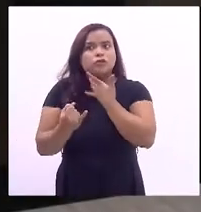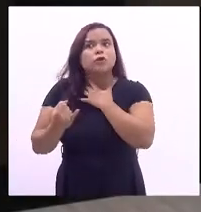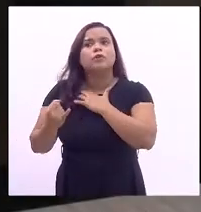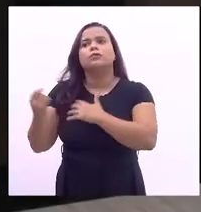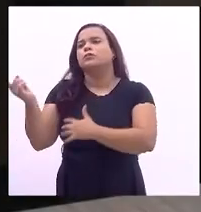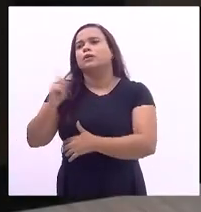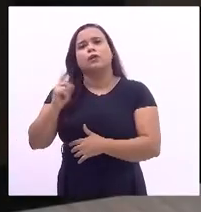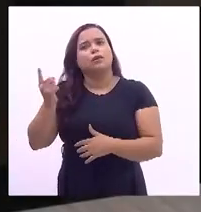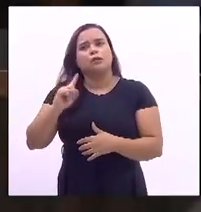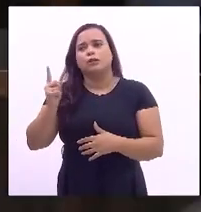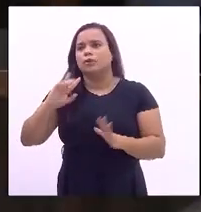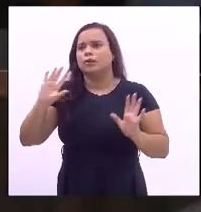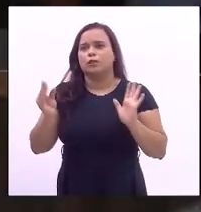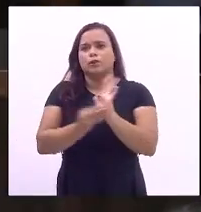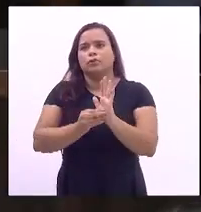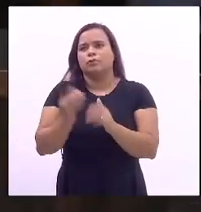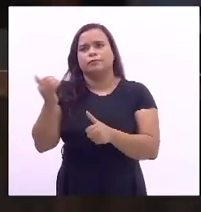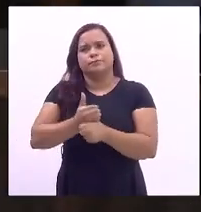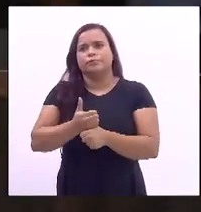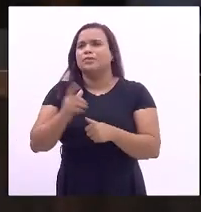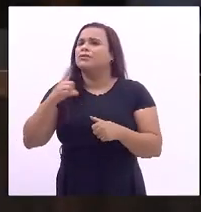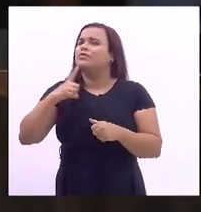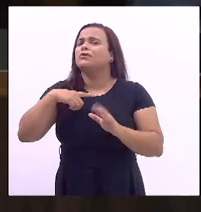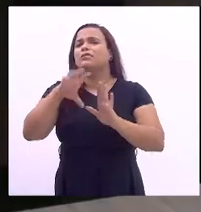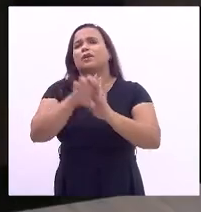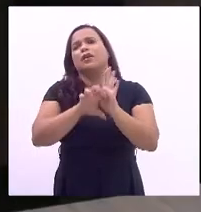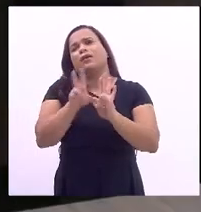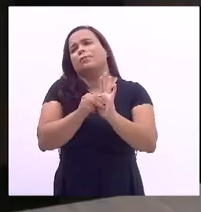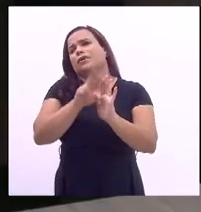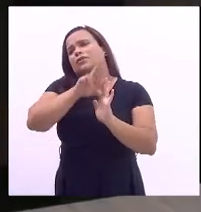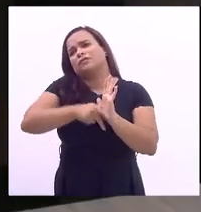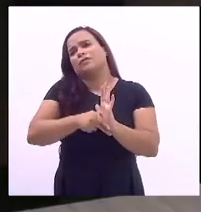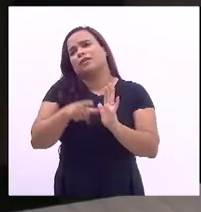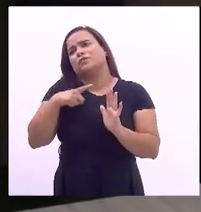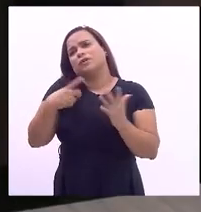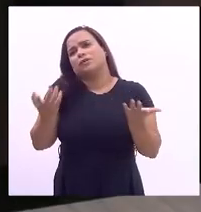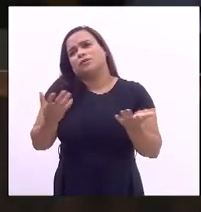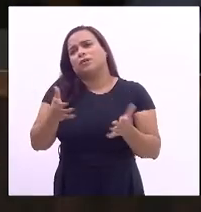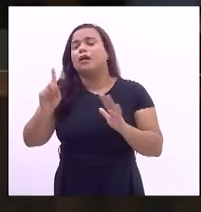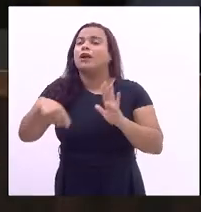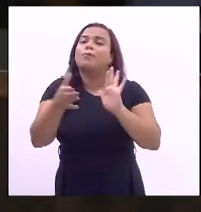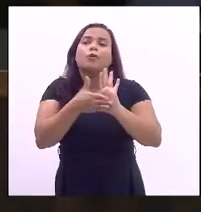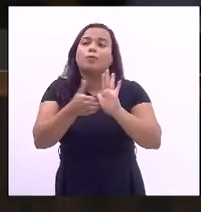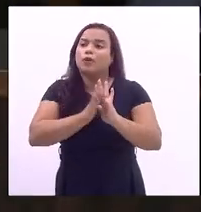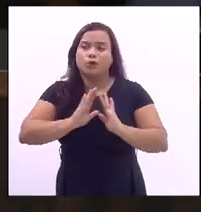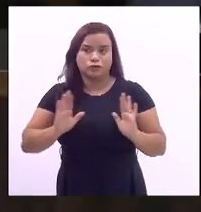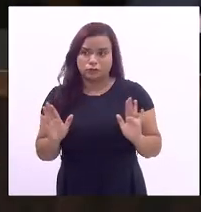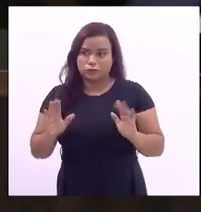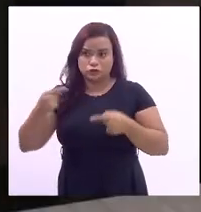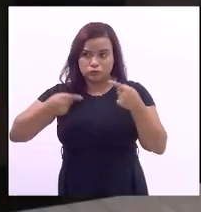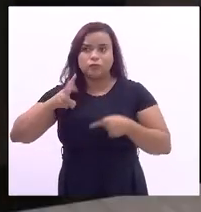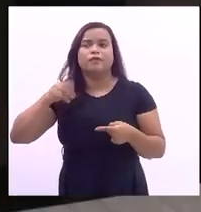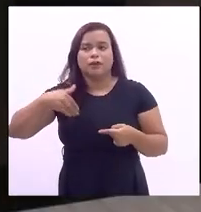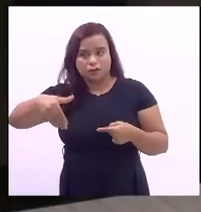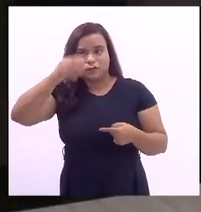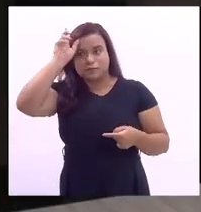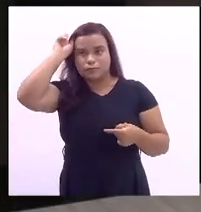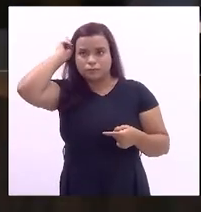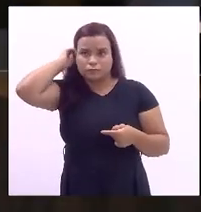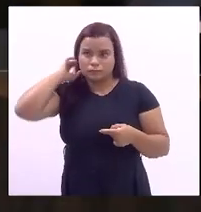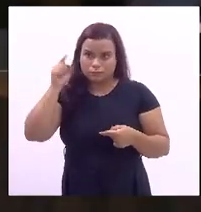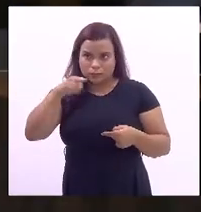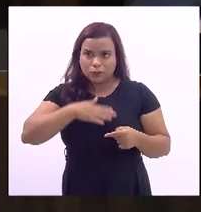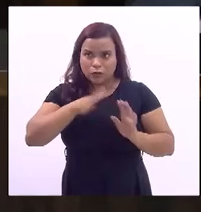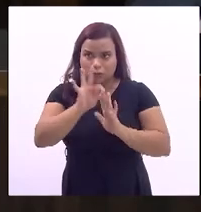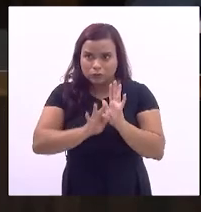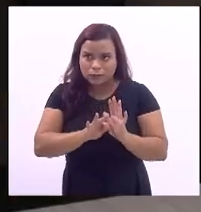concluiu o substitutivo não não não ali porque tem outras emendas sim é é proposta isso aí você discutiu defeito aqui mas você